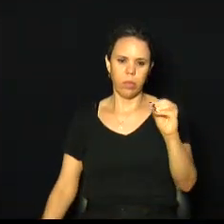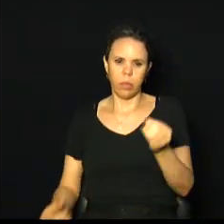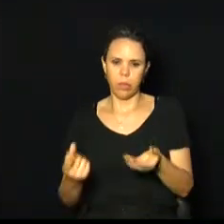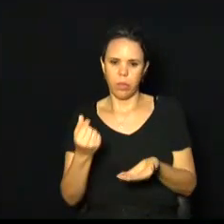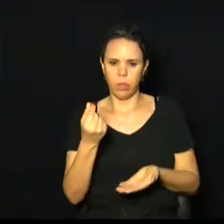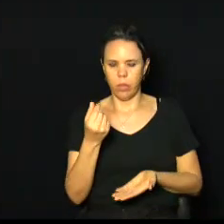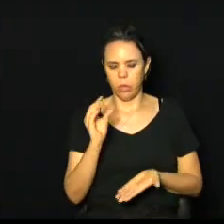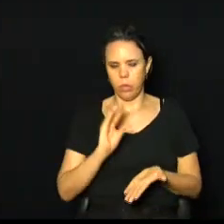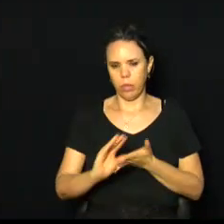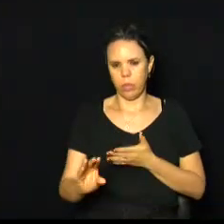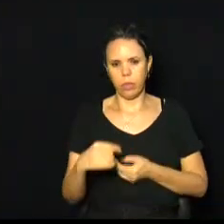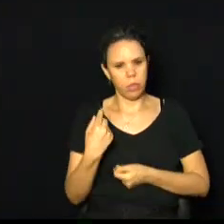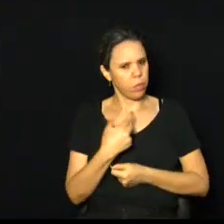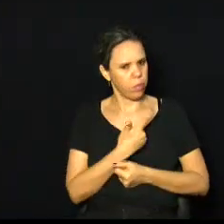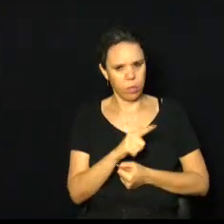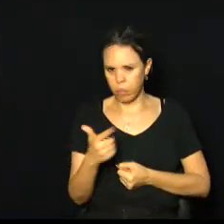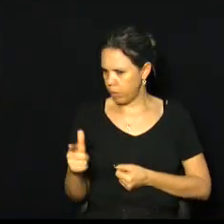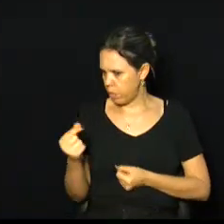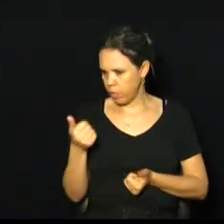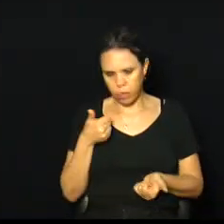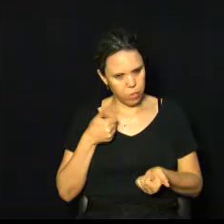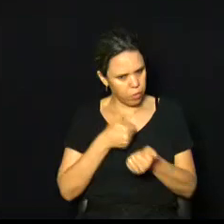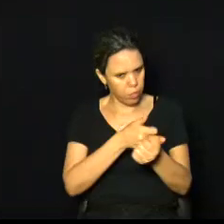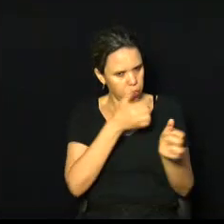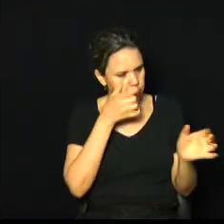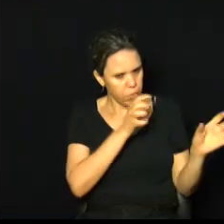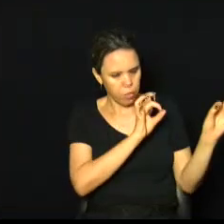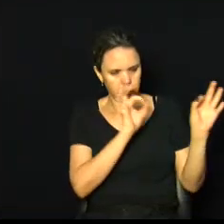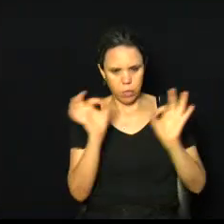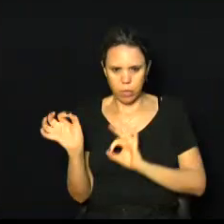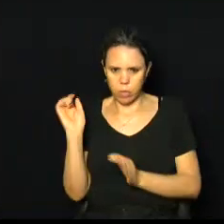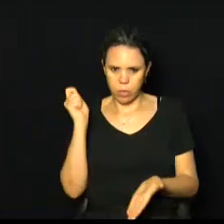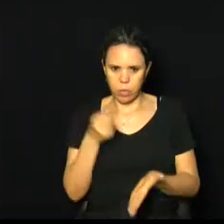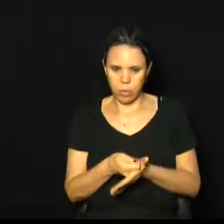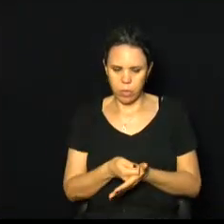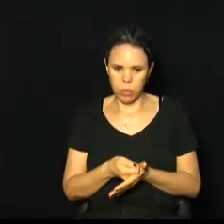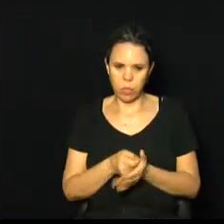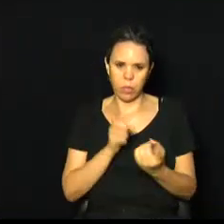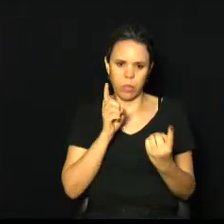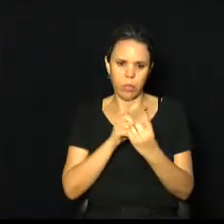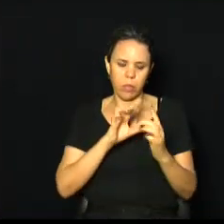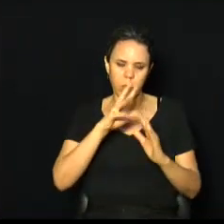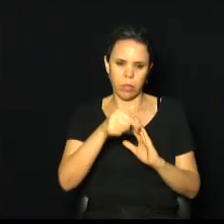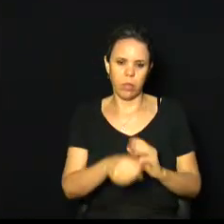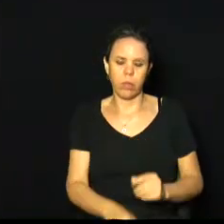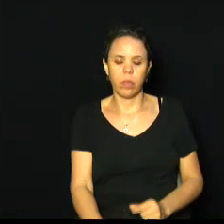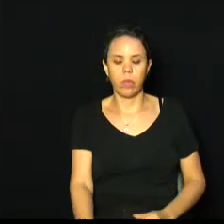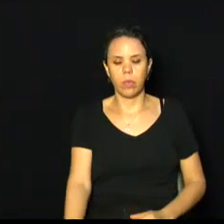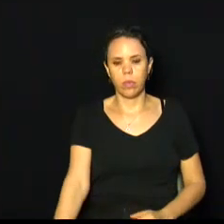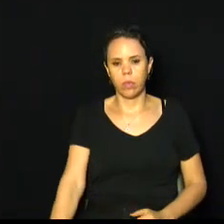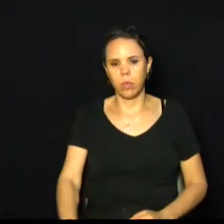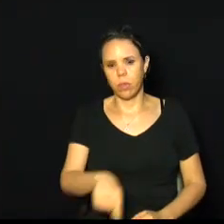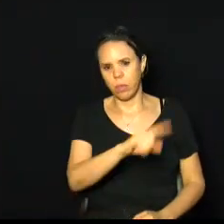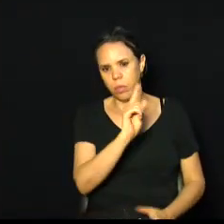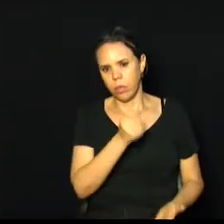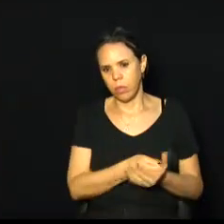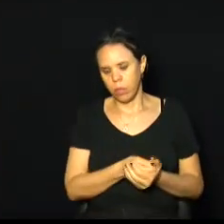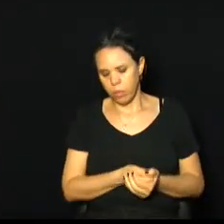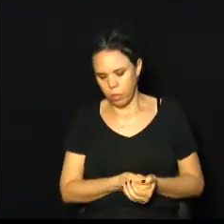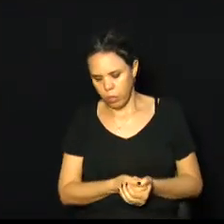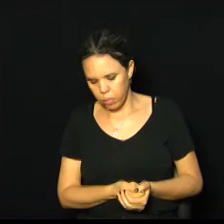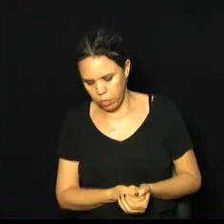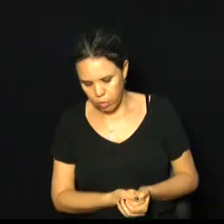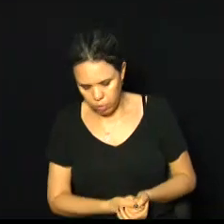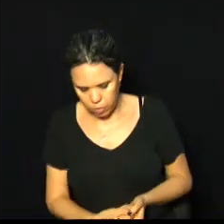dinheiro. Nós não temos um acompanhamento. O que é o pagamento por serviços ambientais? Você vai pagar para